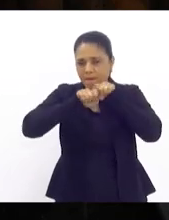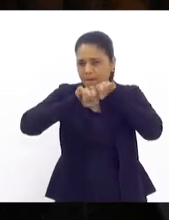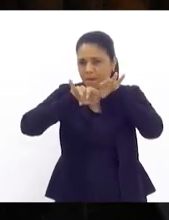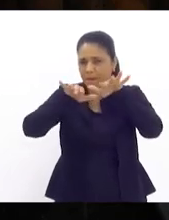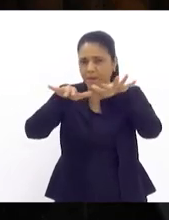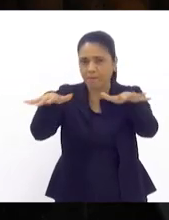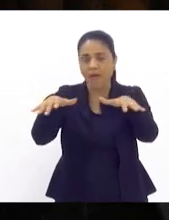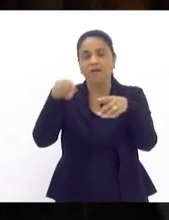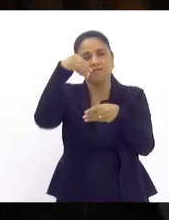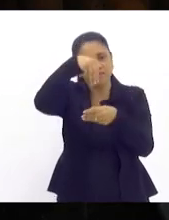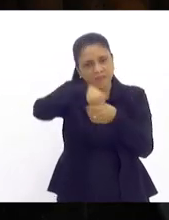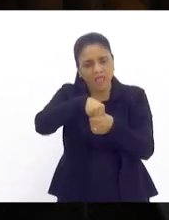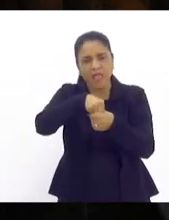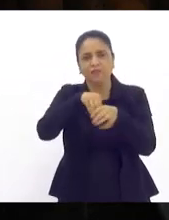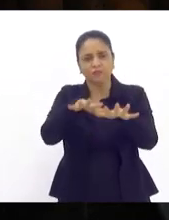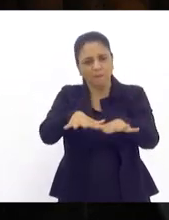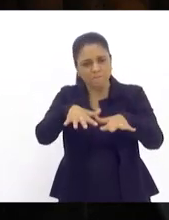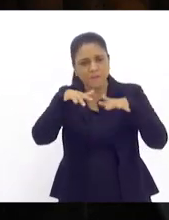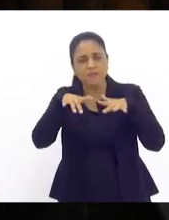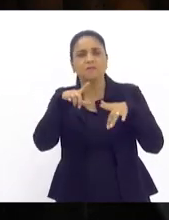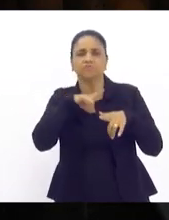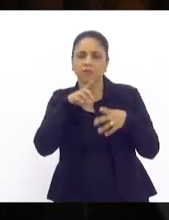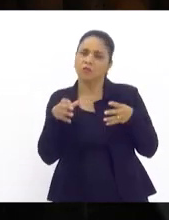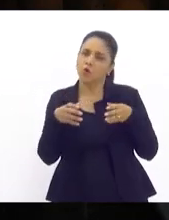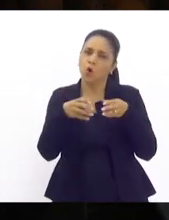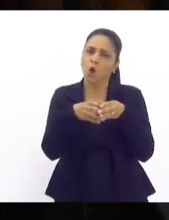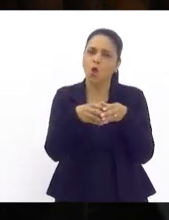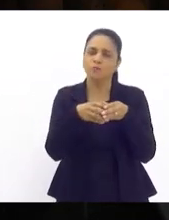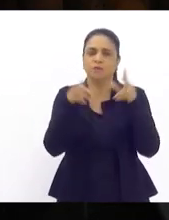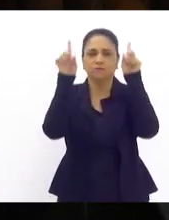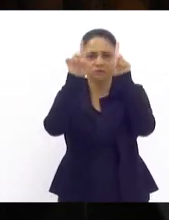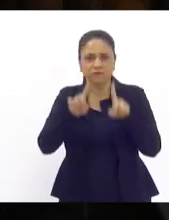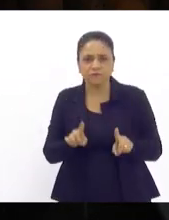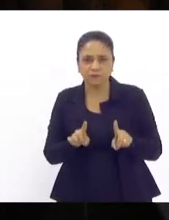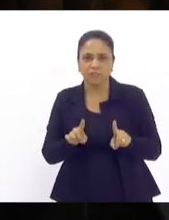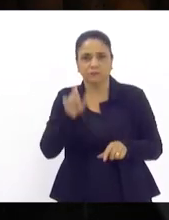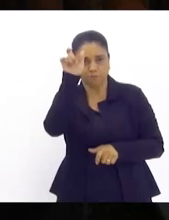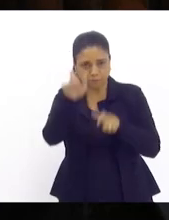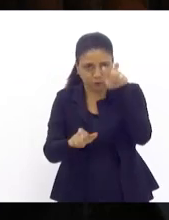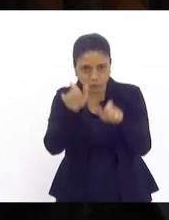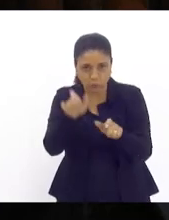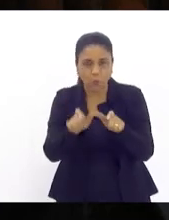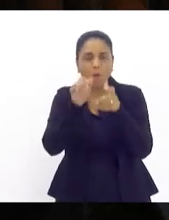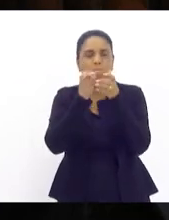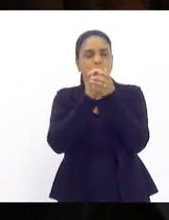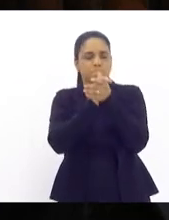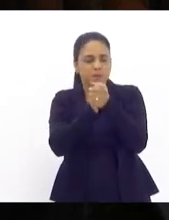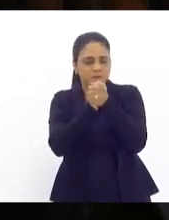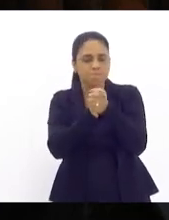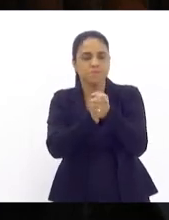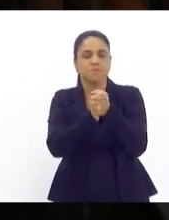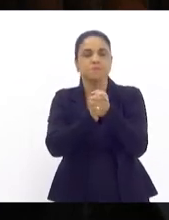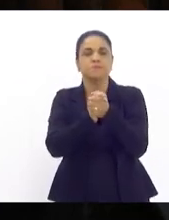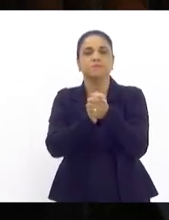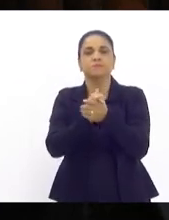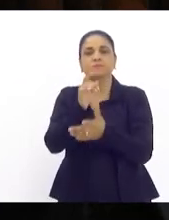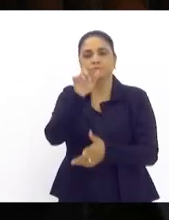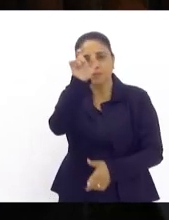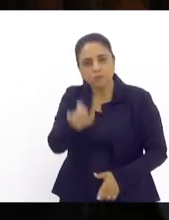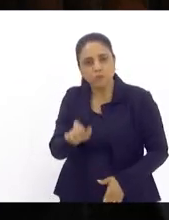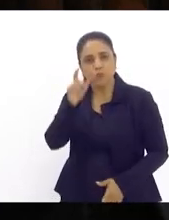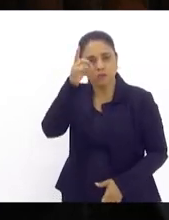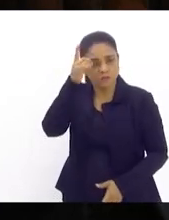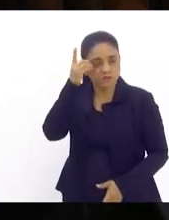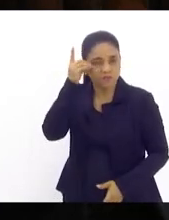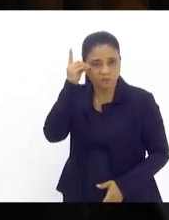elas vão ter dentro da Comissão da Pessoa com Deficiência. Portanto, parabéns a todas as pessoas com síndrome de Down e que nós possamos